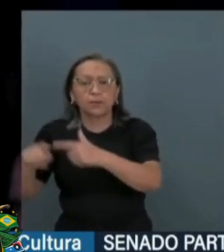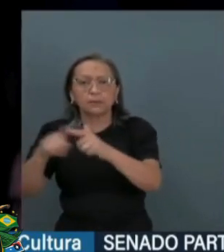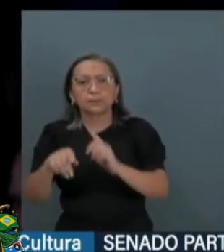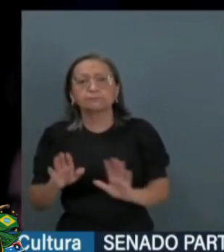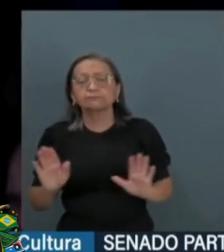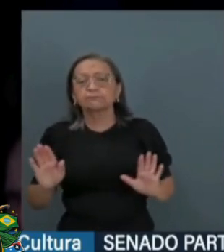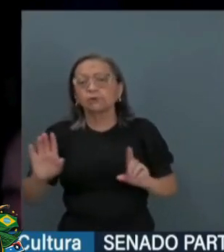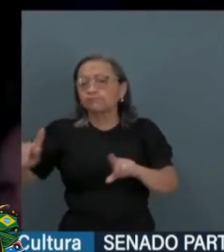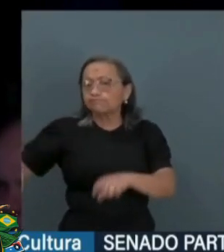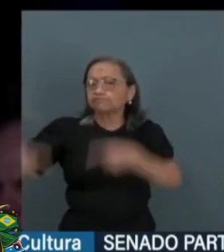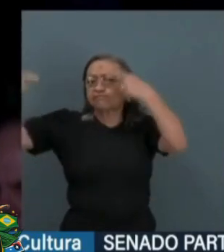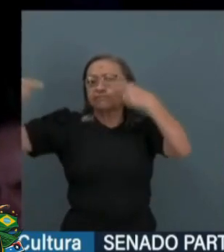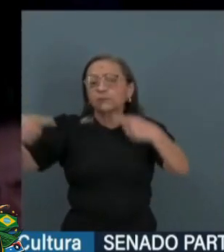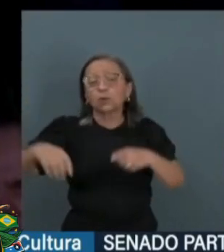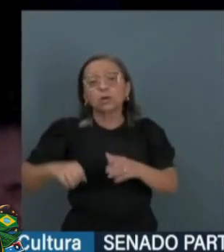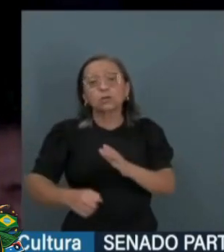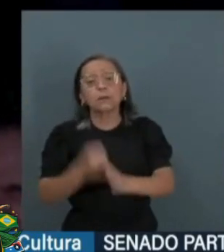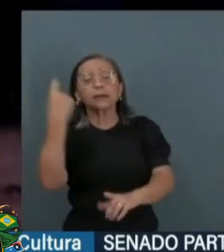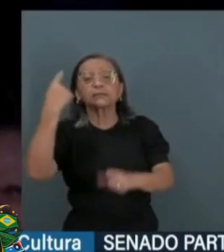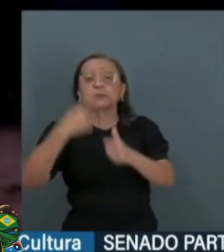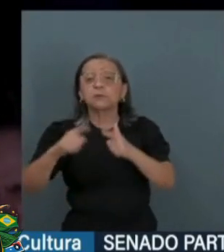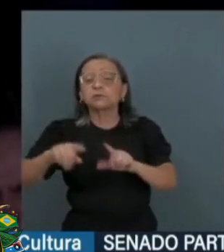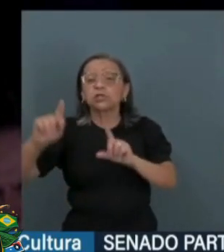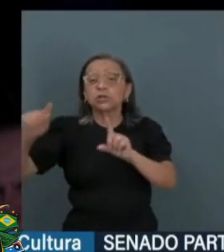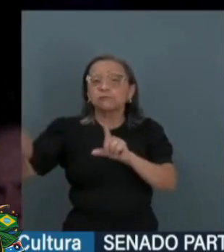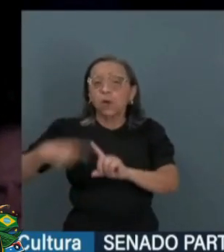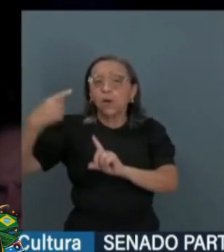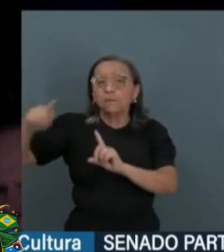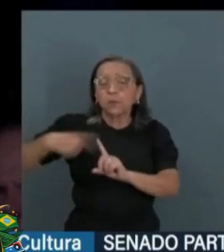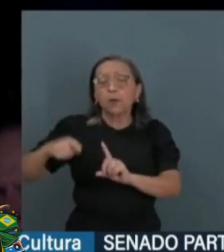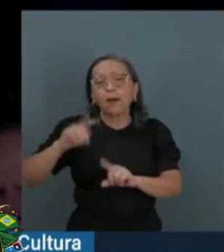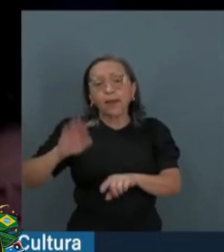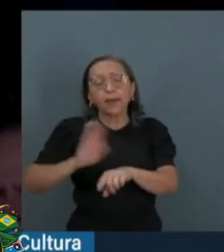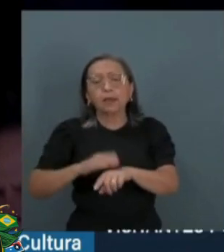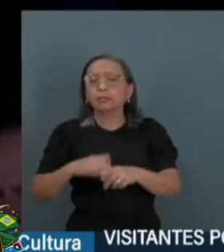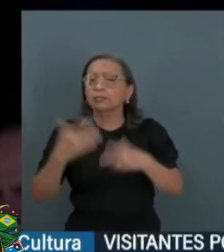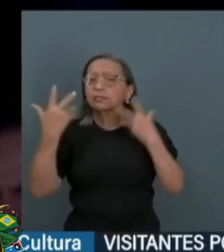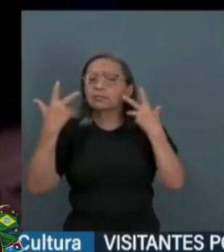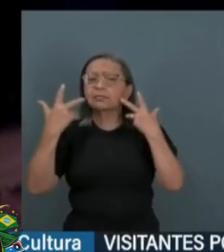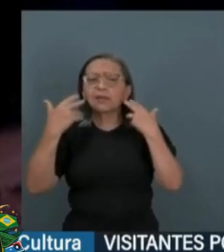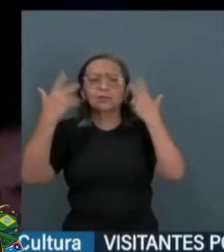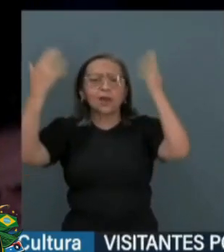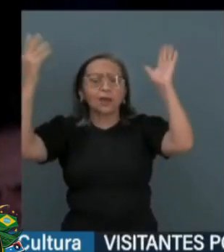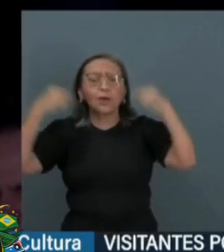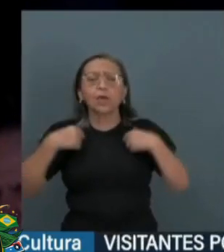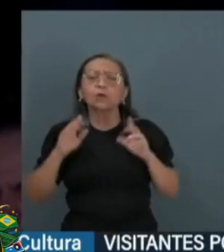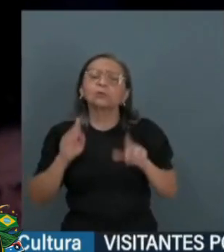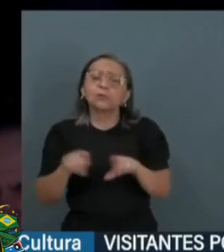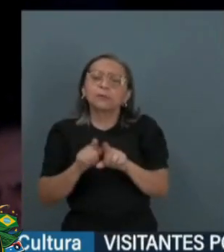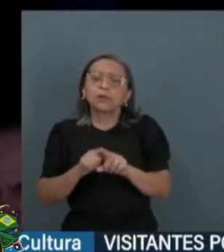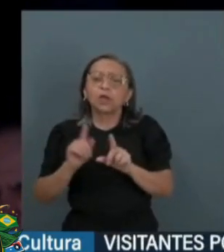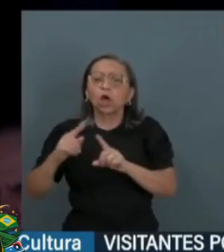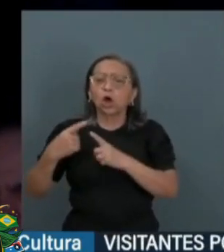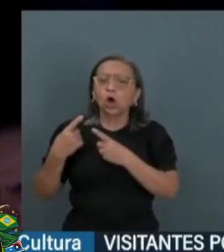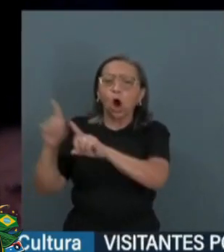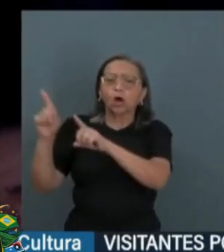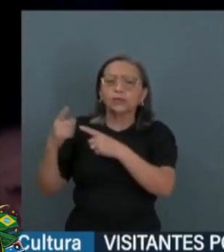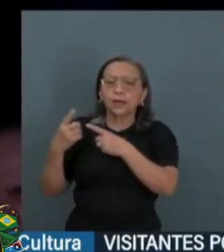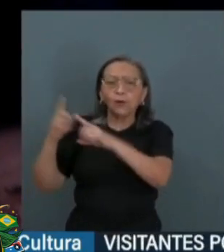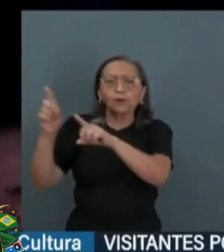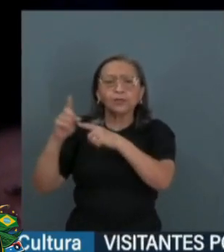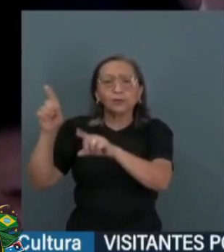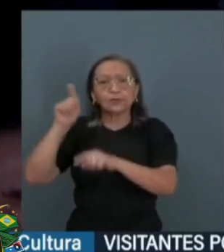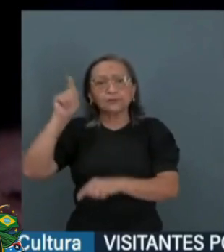Então, quanto mais crise você gera contra mim, é natural de eu ir contra